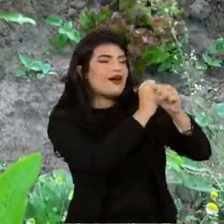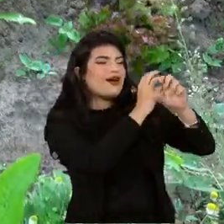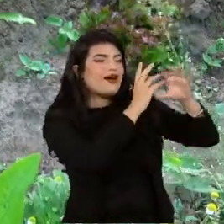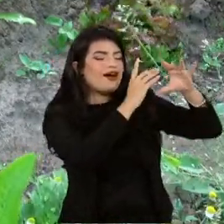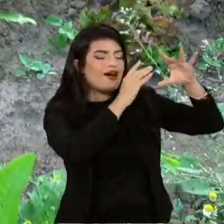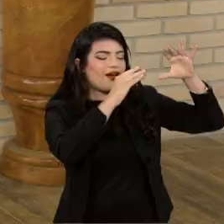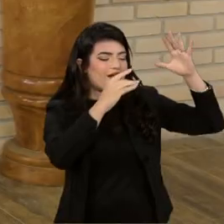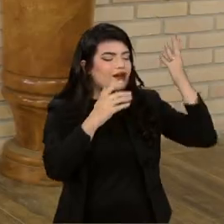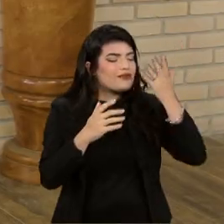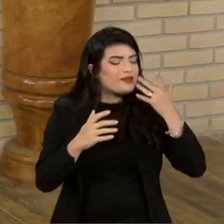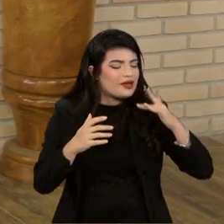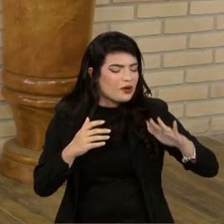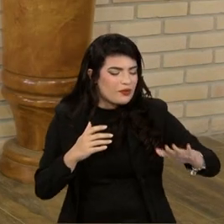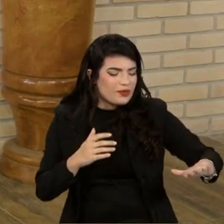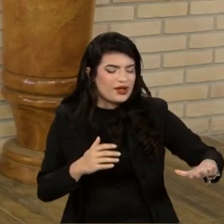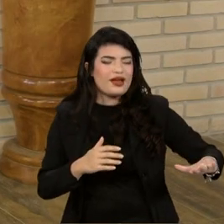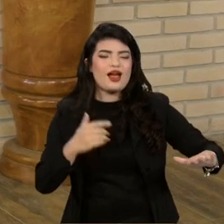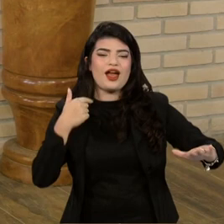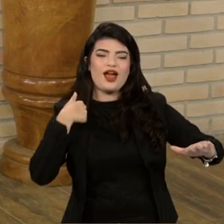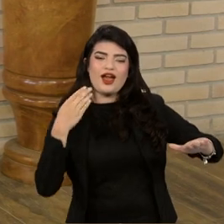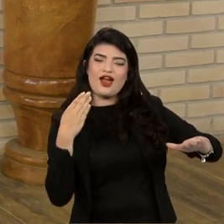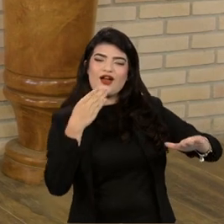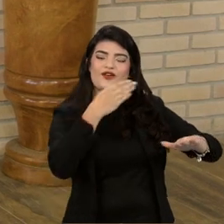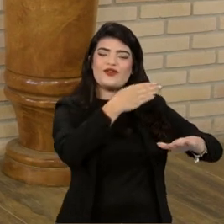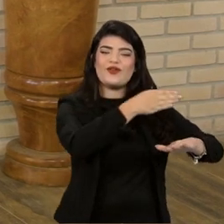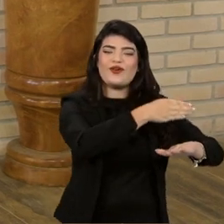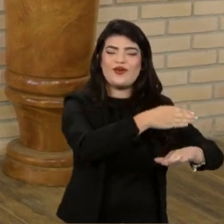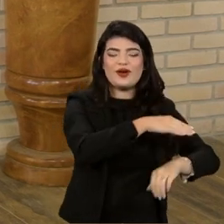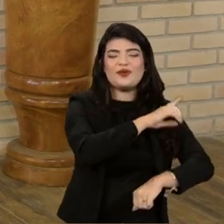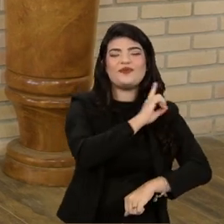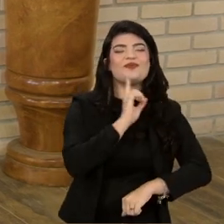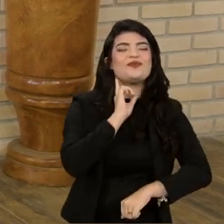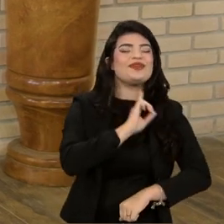pequena que eu busquei lá em